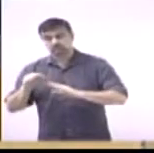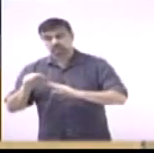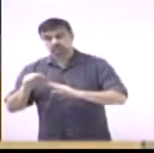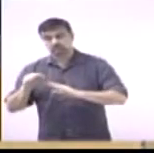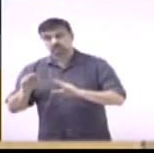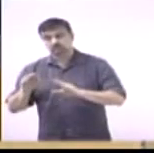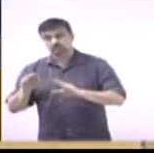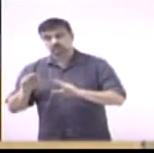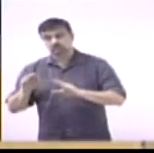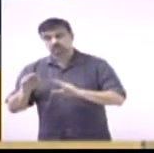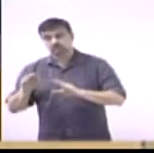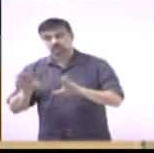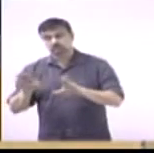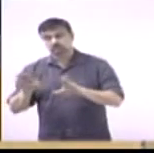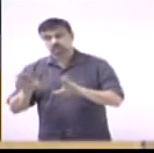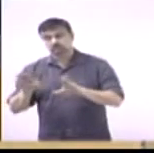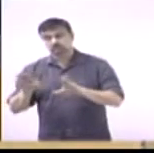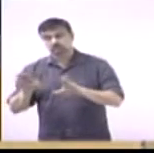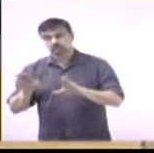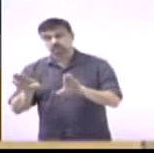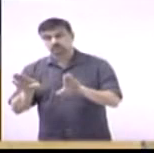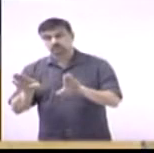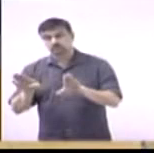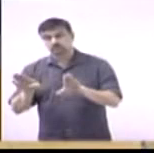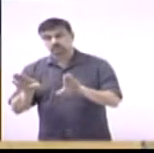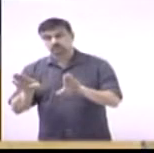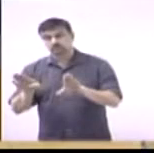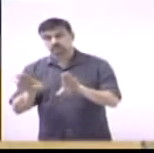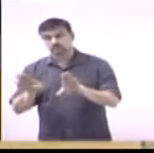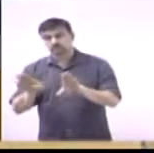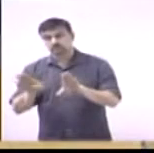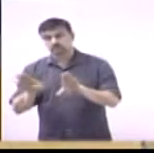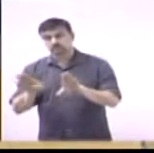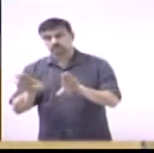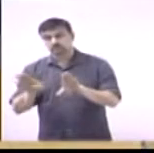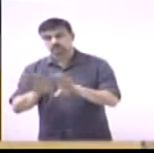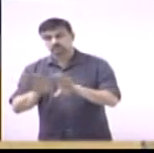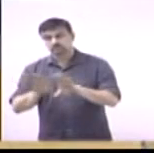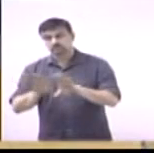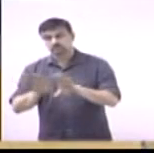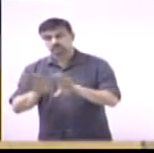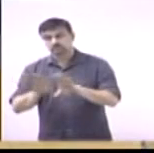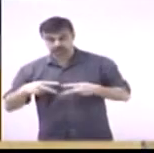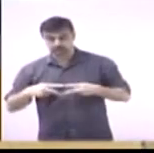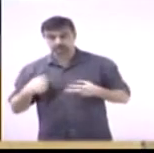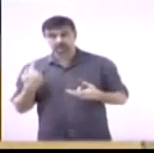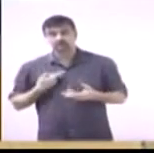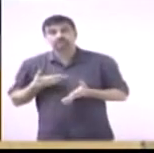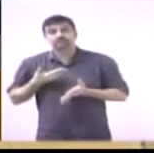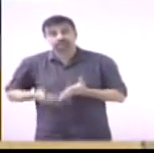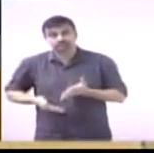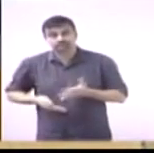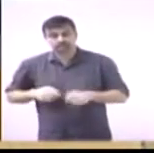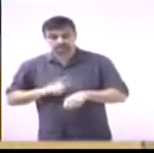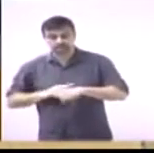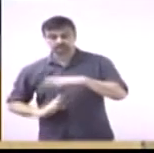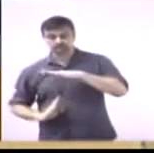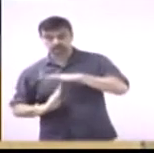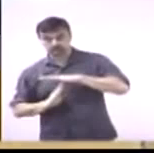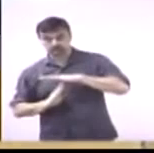nossas verbas federais, estaduais. E, sem contar isso,